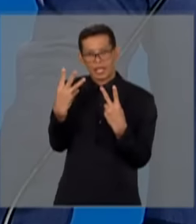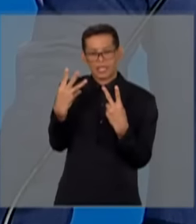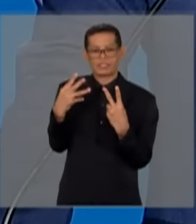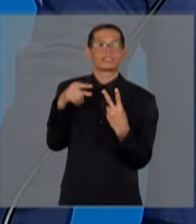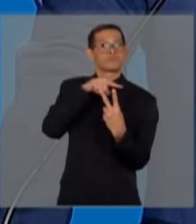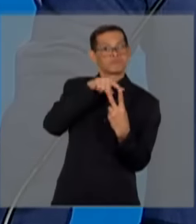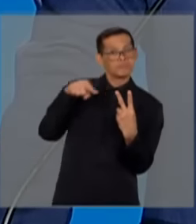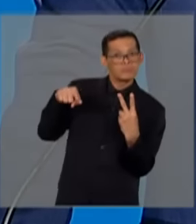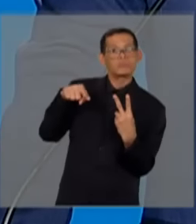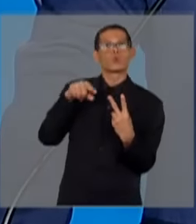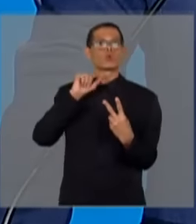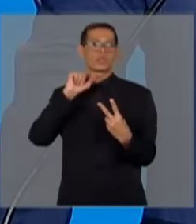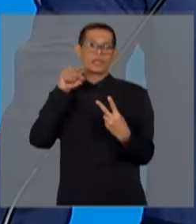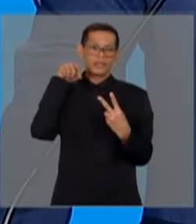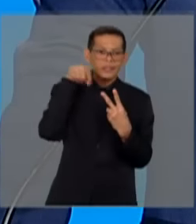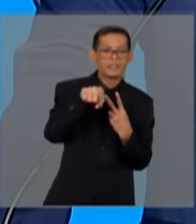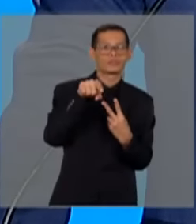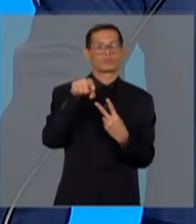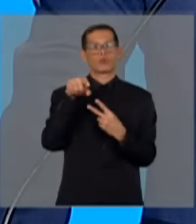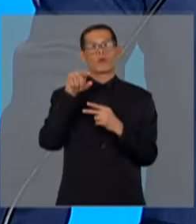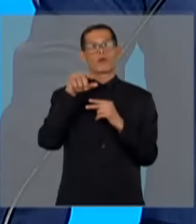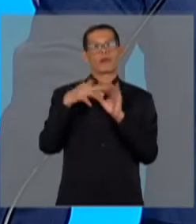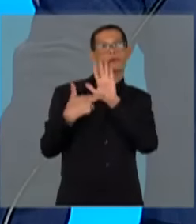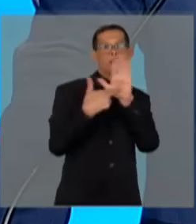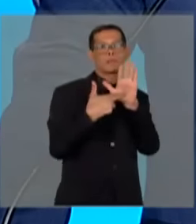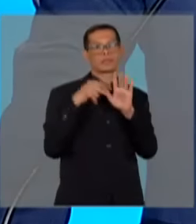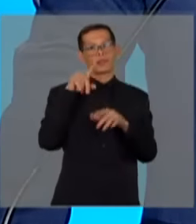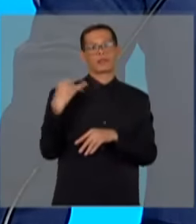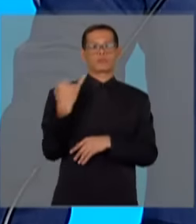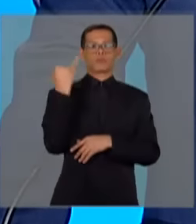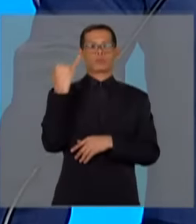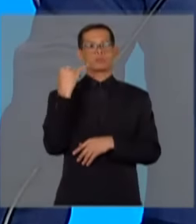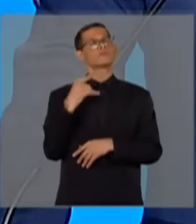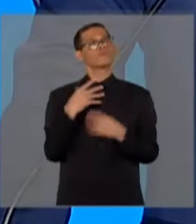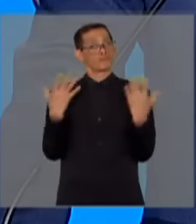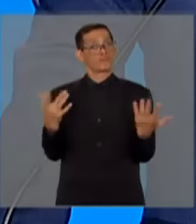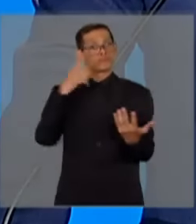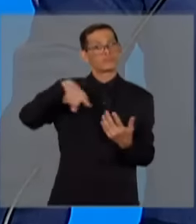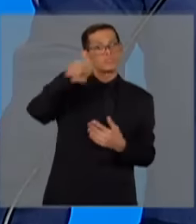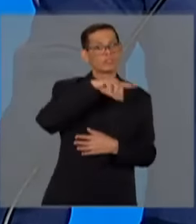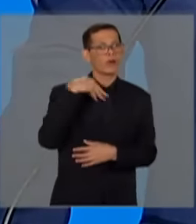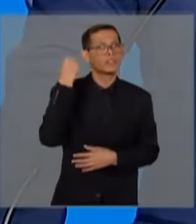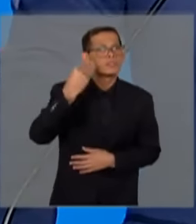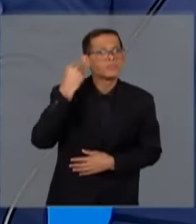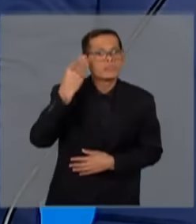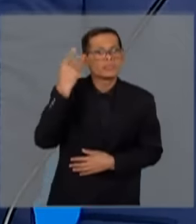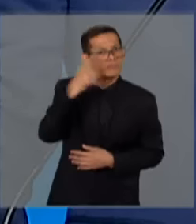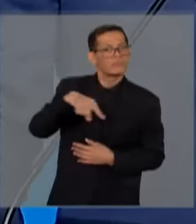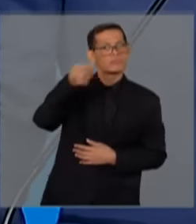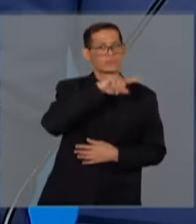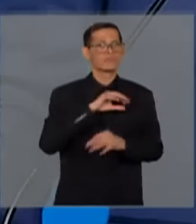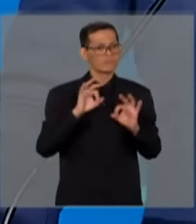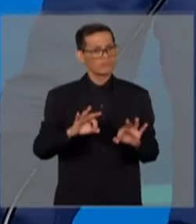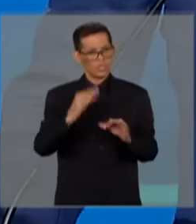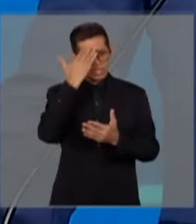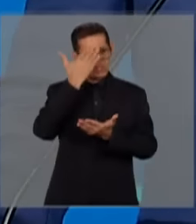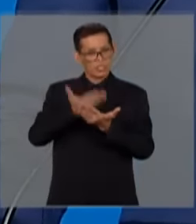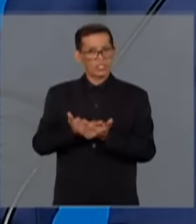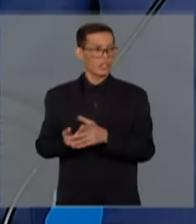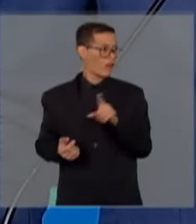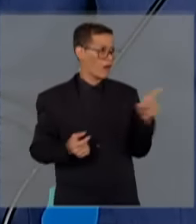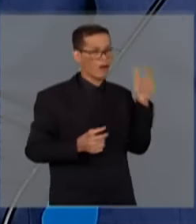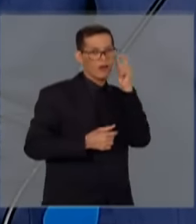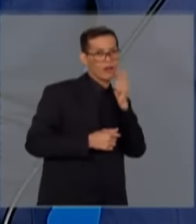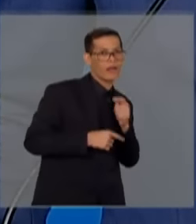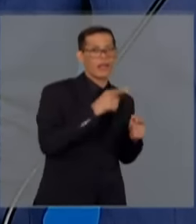é isso que representa sabe pessoal então essa experiência vocês podem confiar eles querem botar medo a toda hora vocês vem que